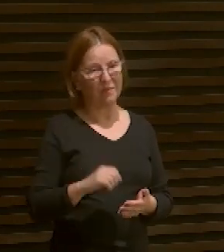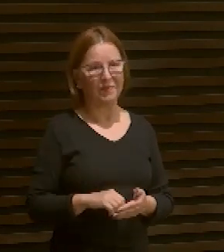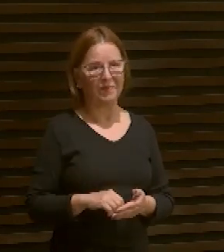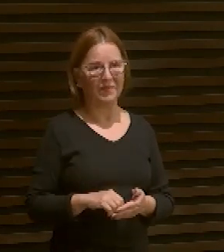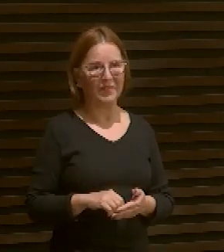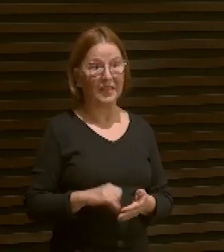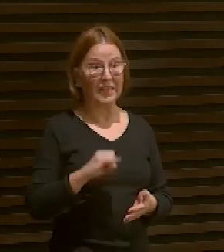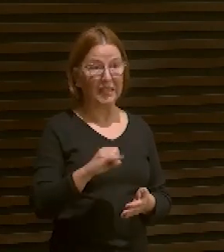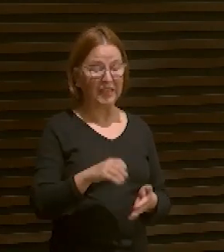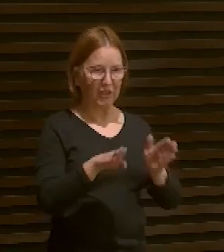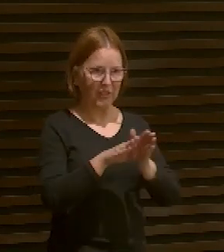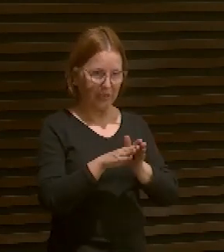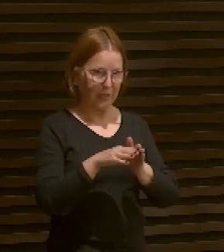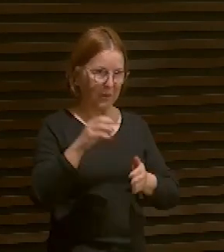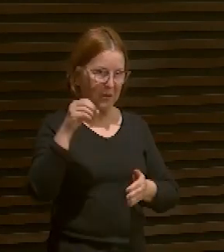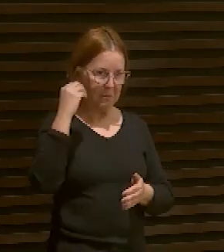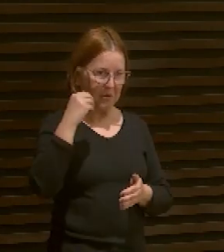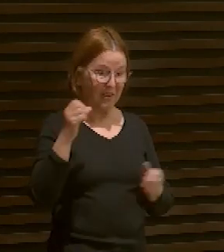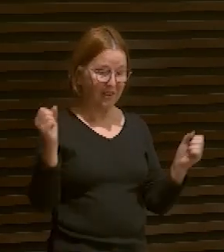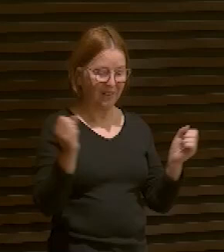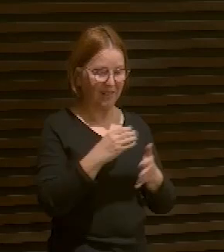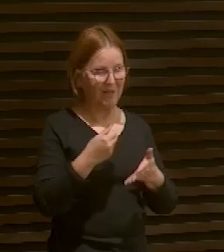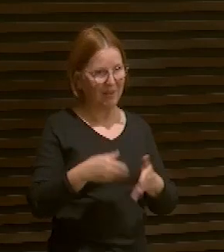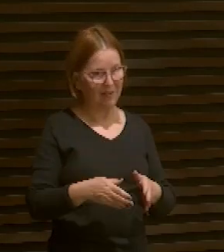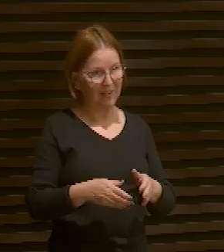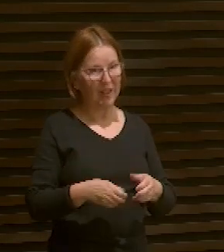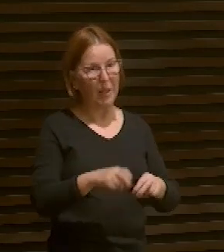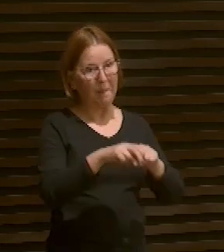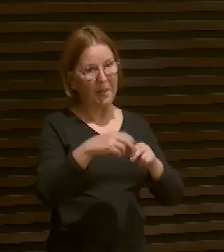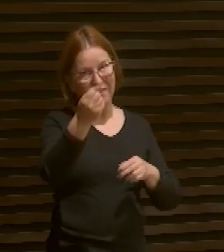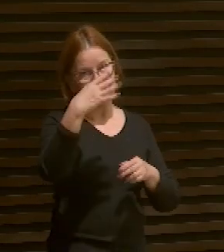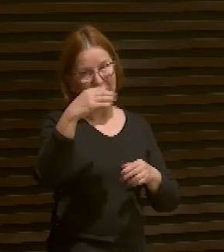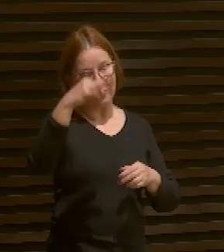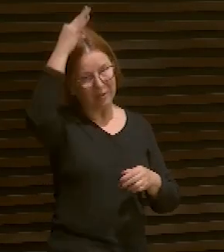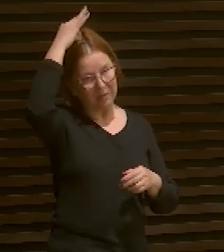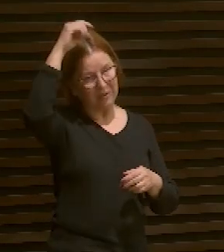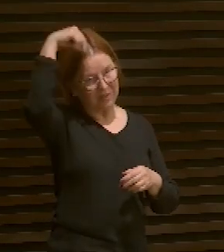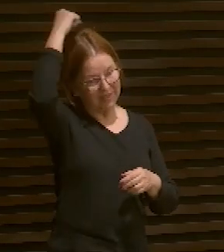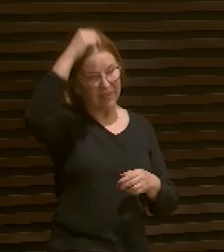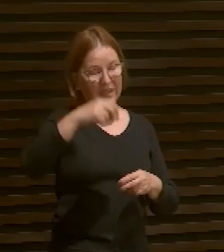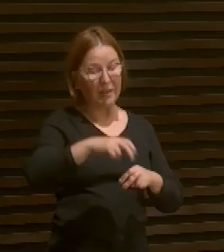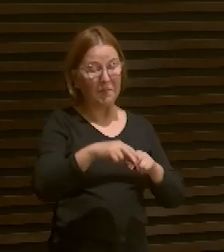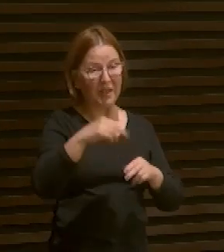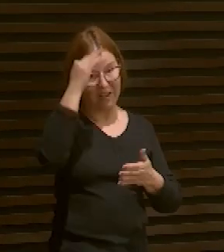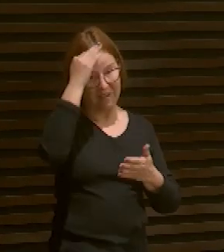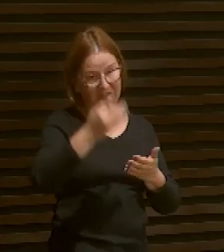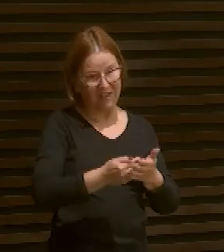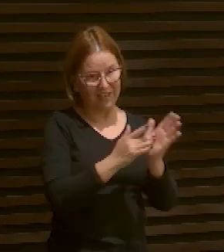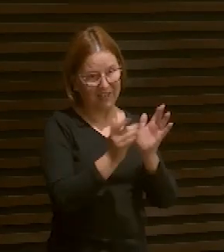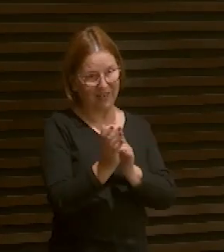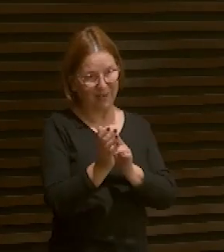novo nascimento, e pela revelação do Espírito Santo, pela fé em Jesus Cristo, cremos que Ele vencerá a